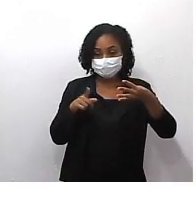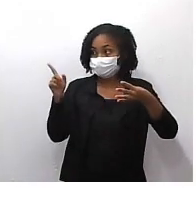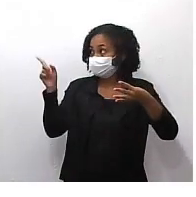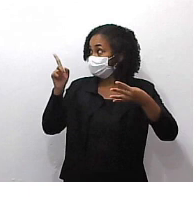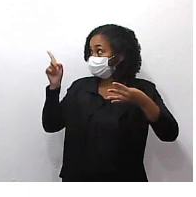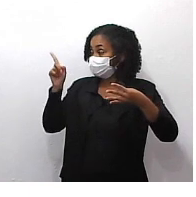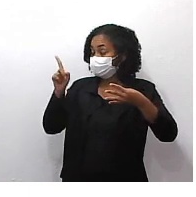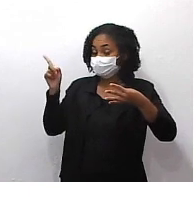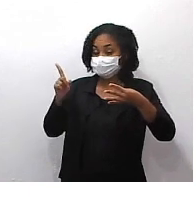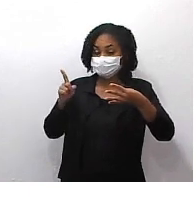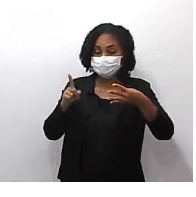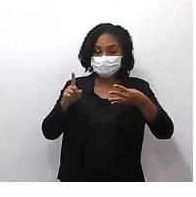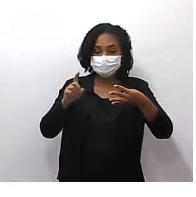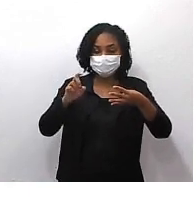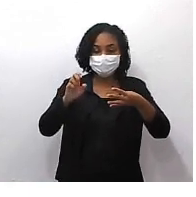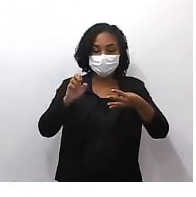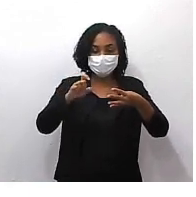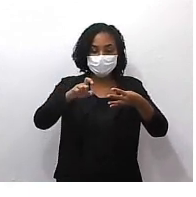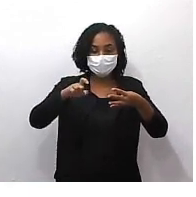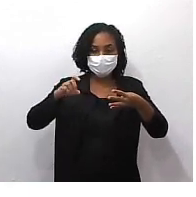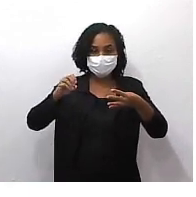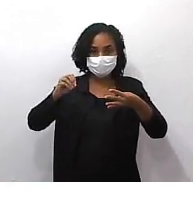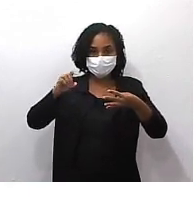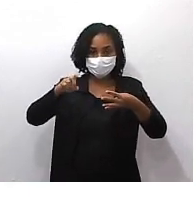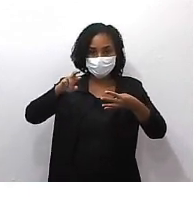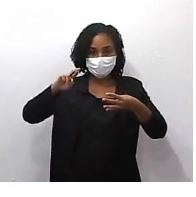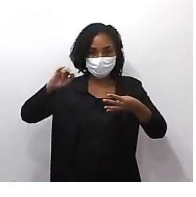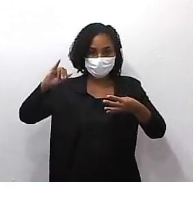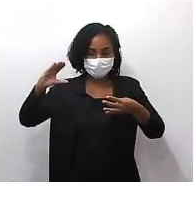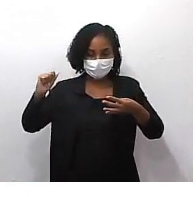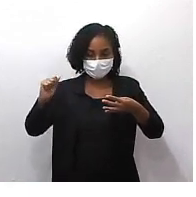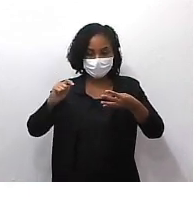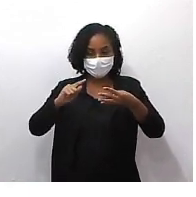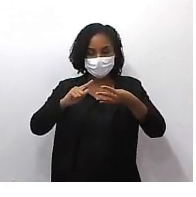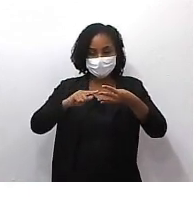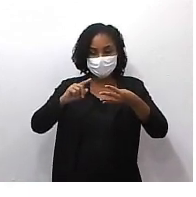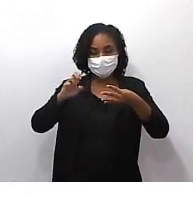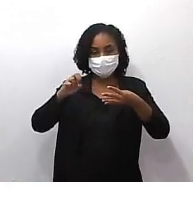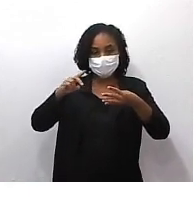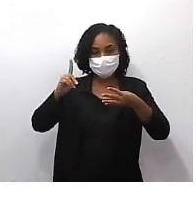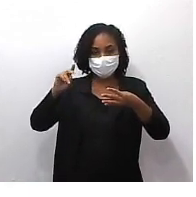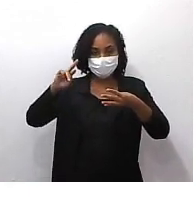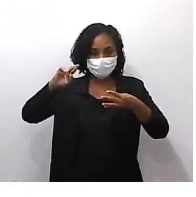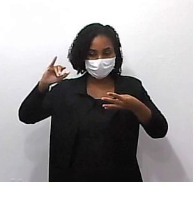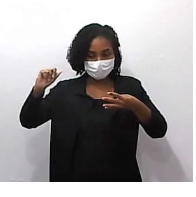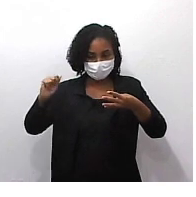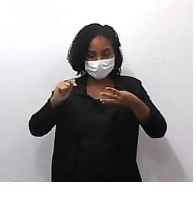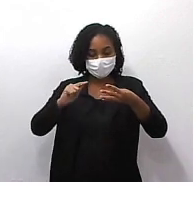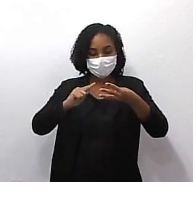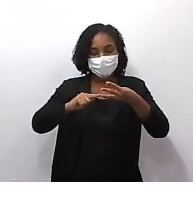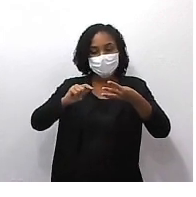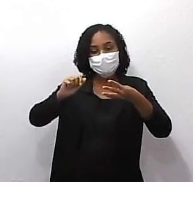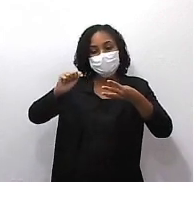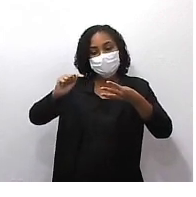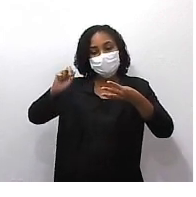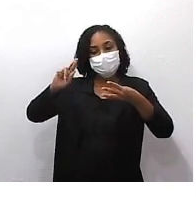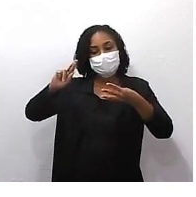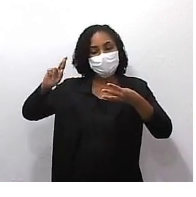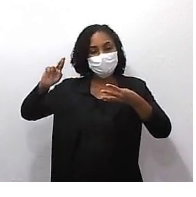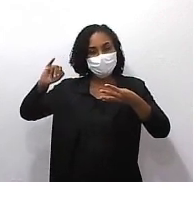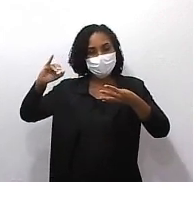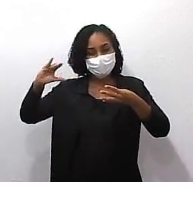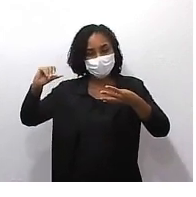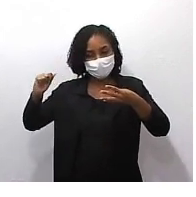drenagem exorreica, endorreica, arreica e criptorreica. Nossa, Júlio, cada